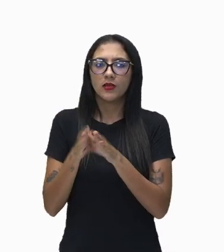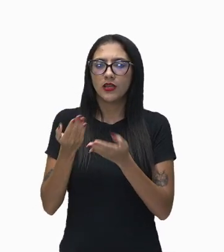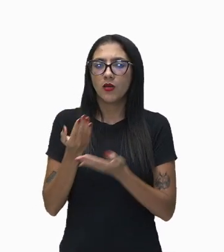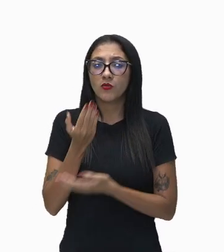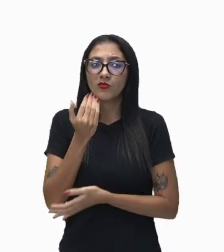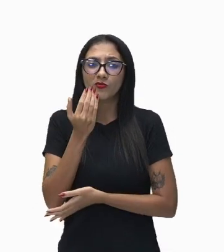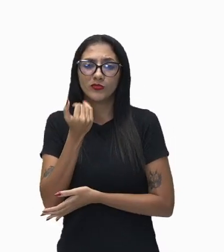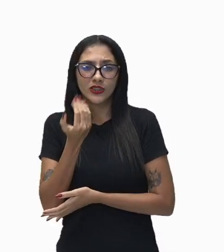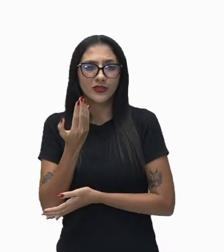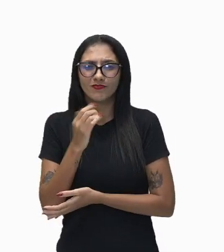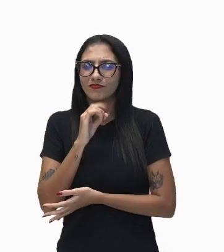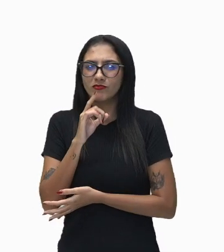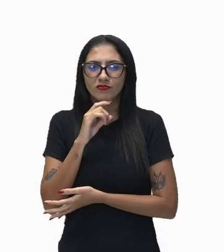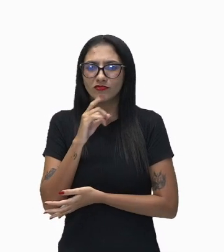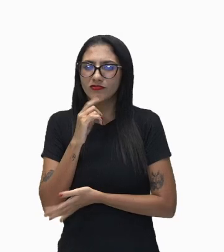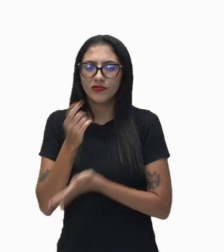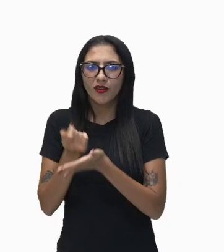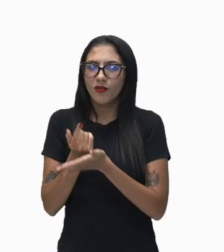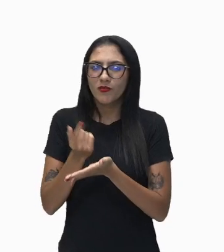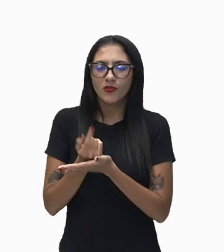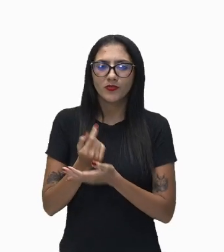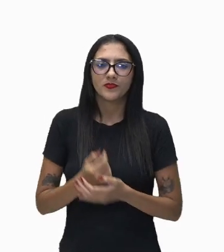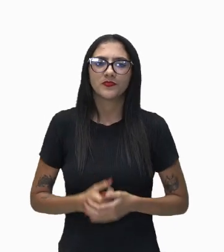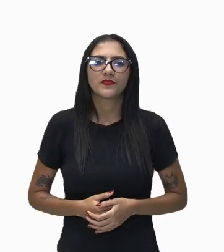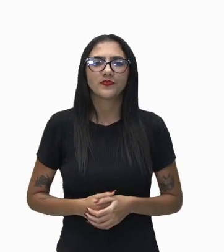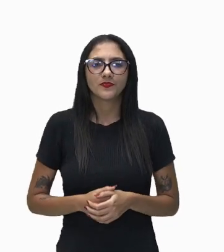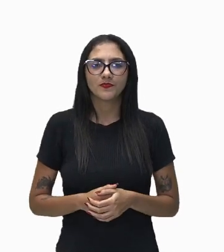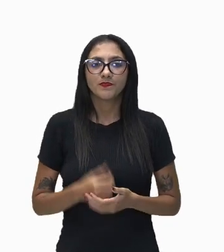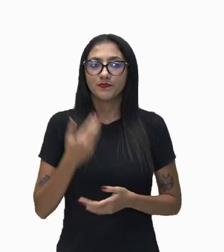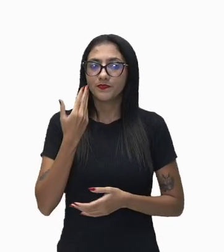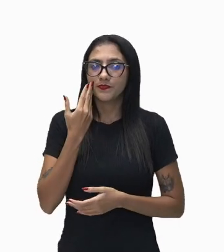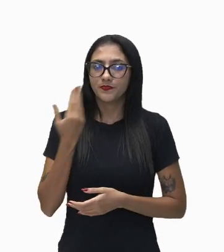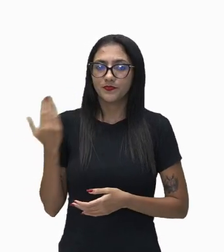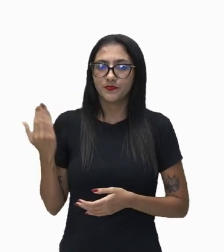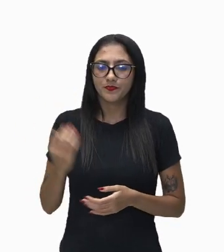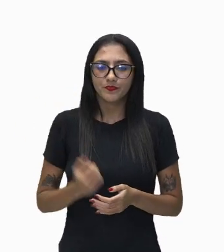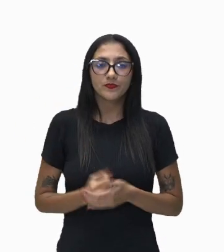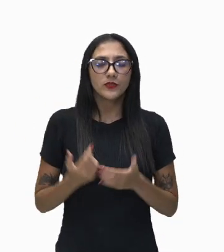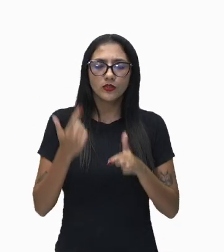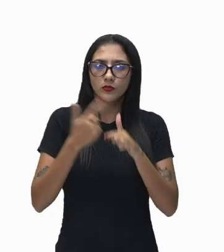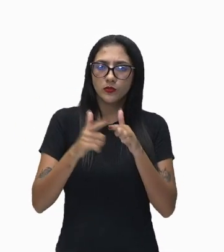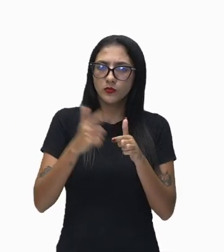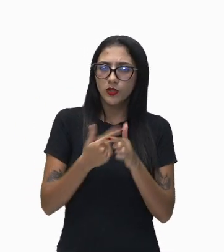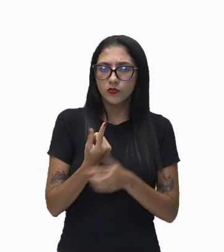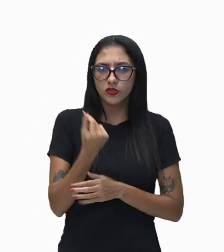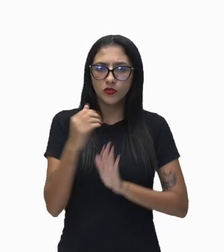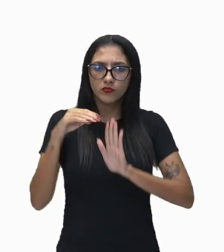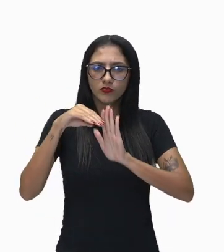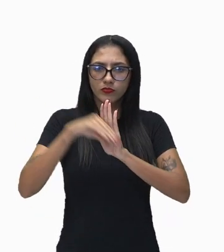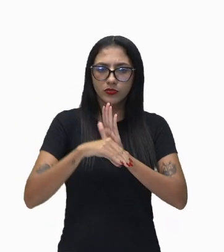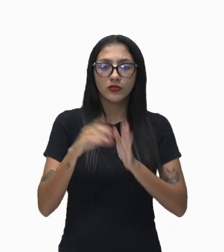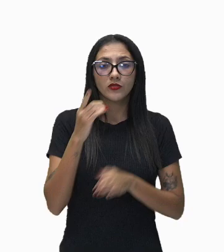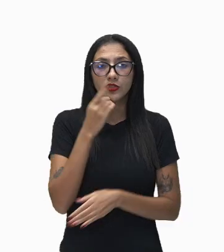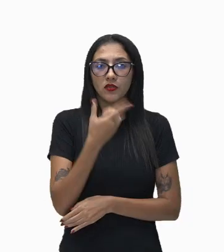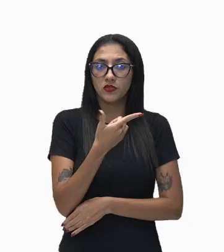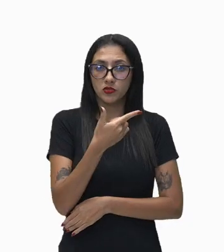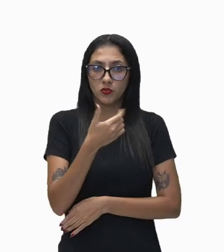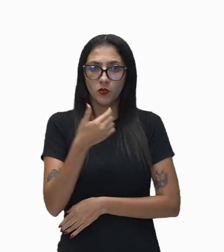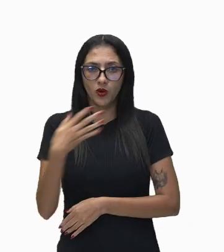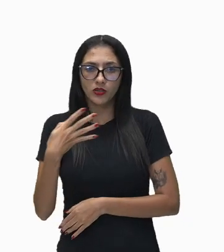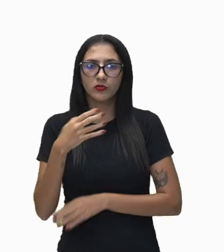nem sequer de se alimentar. Então, ali no nosso texto diz o seguinte: a quebra da bolsa ocorreu em 24 de outubro